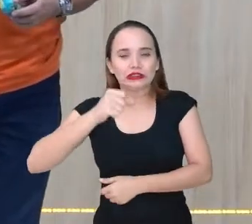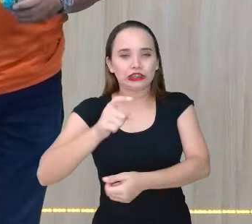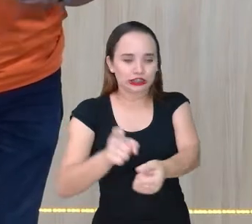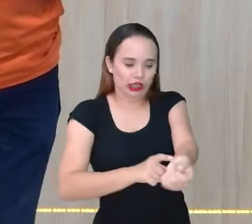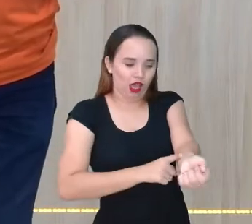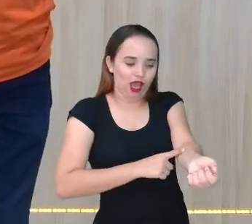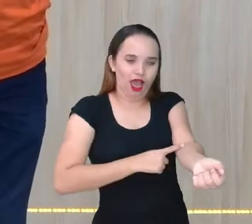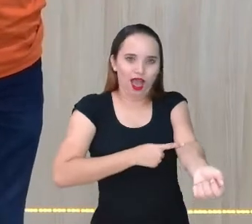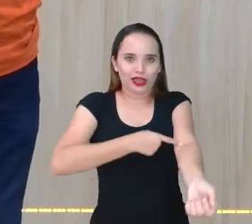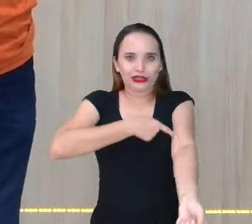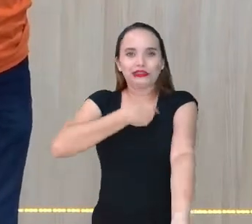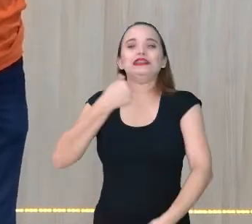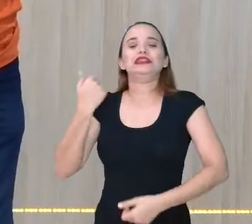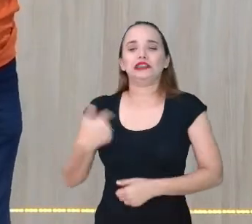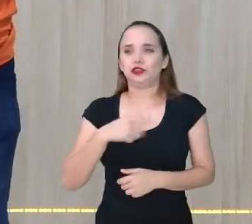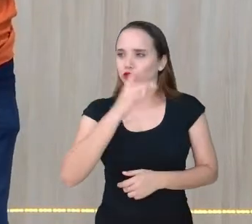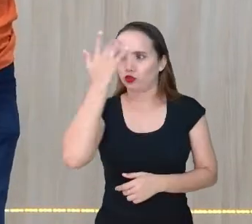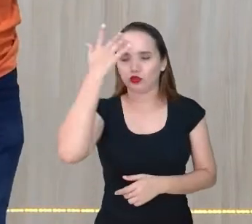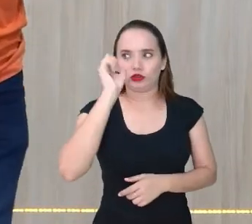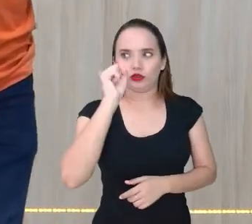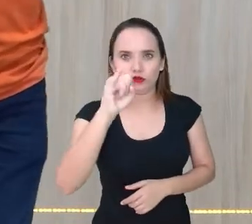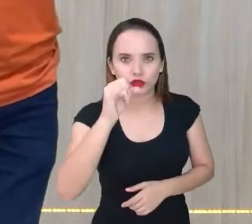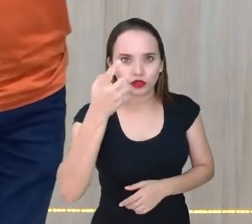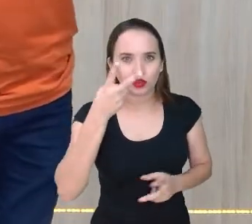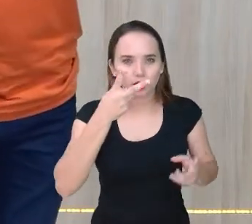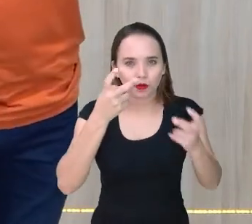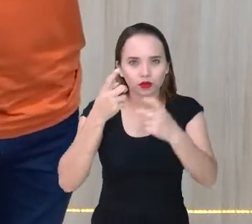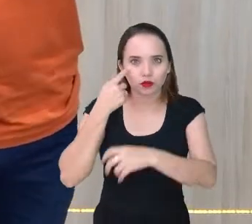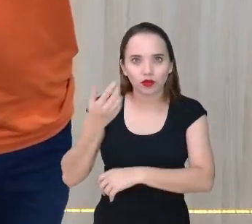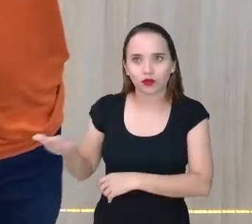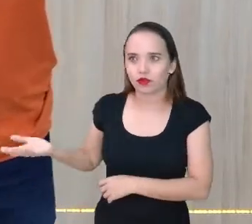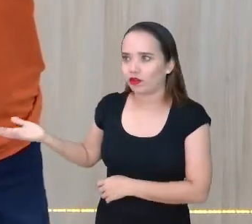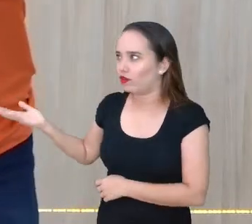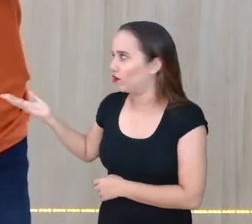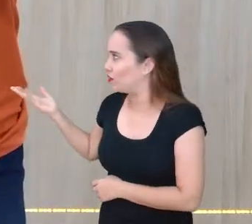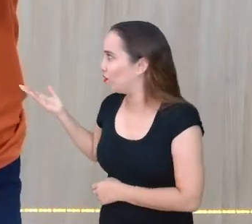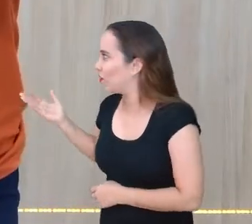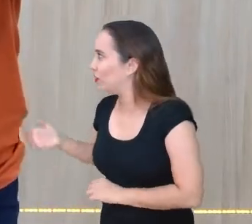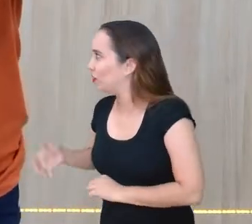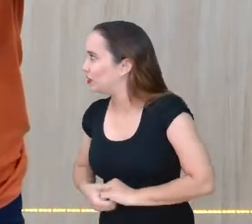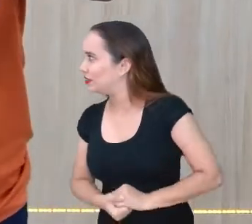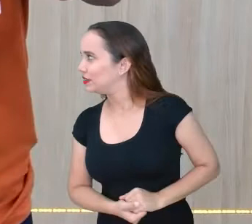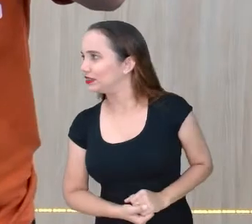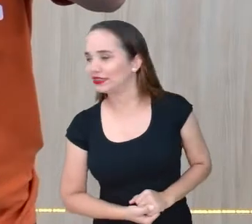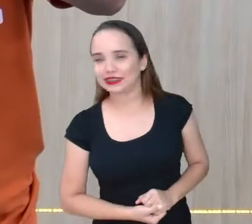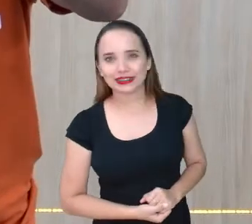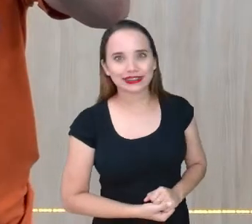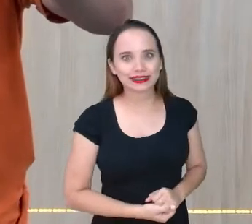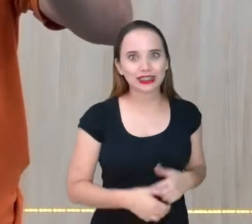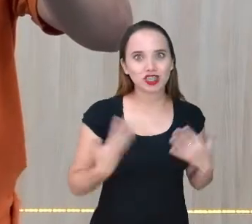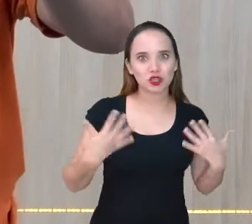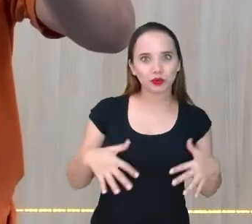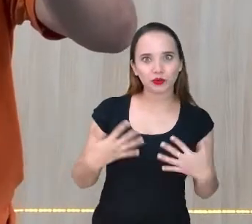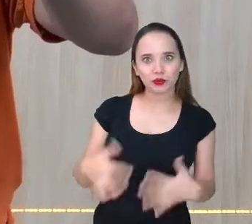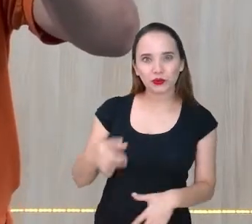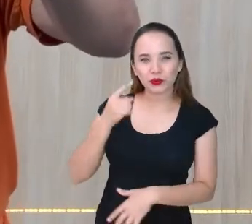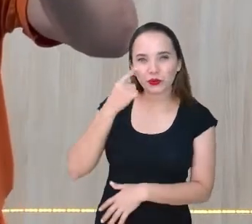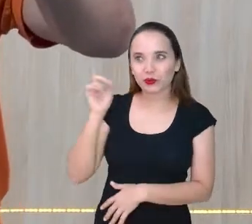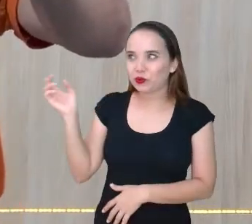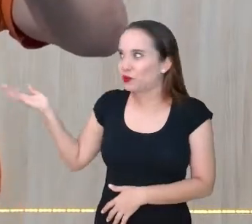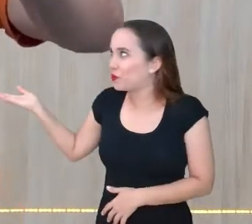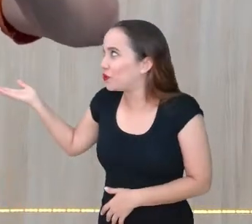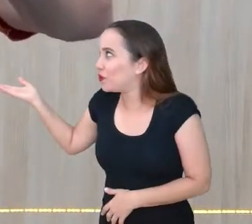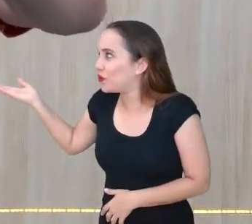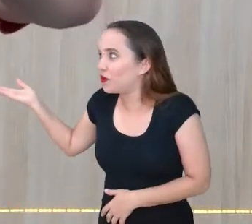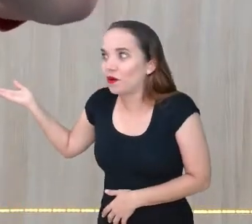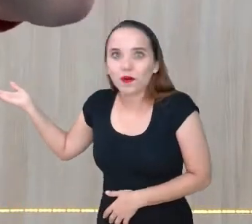veia. E aqui, ó, não sei se vocês vão reparar direitinho, mas esse globo aqui, ó. Vou aqui. Oi, oi, oi, oi, oi, oi, oi, oi, oi. Tá